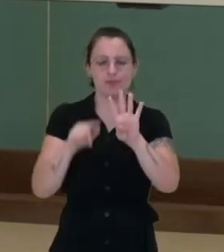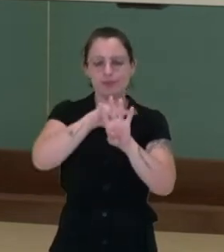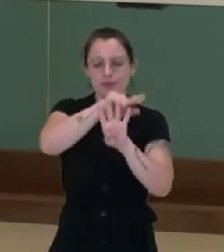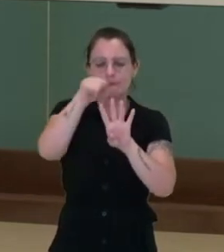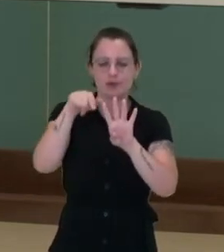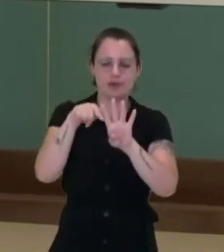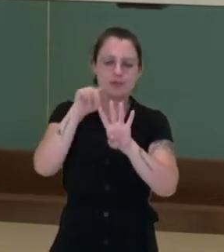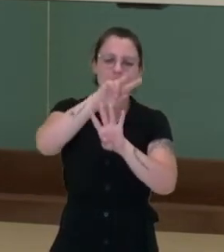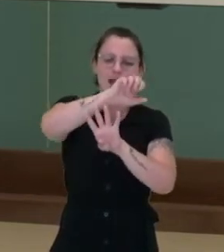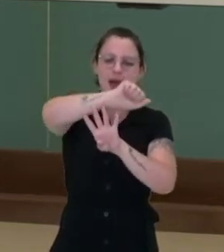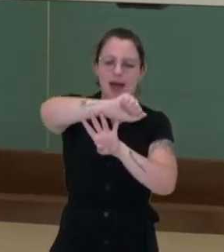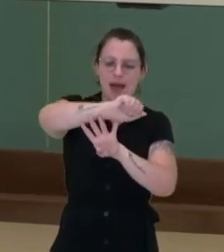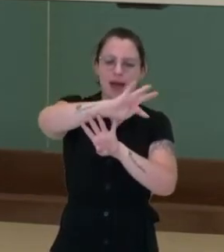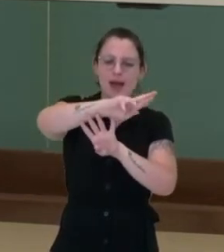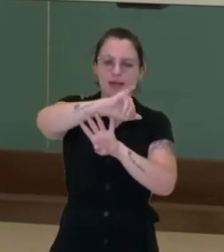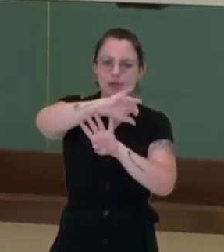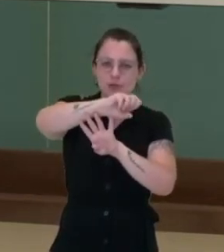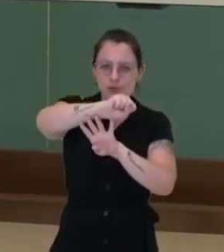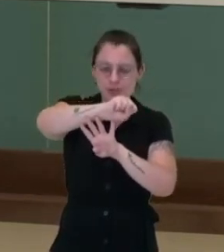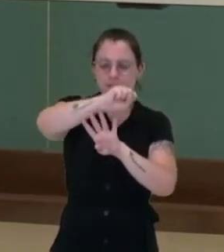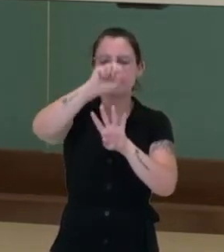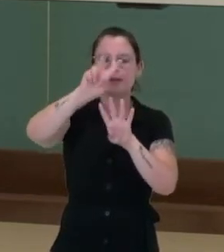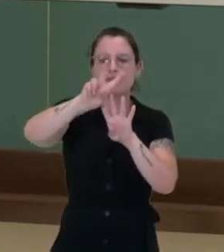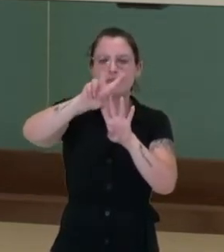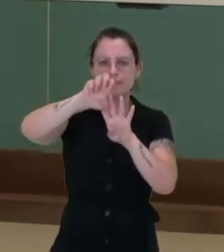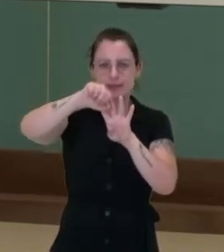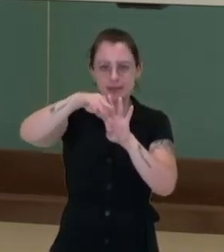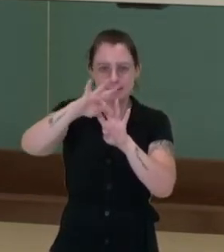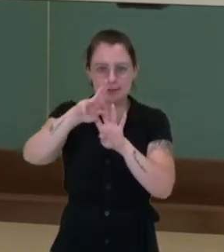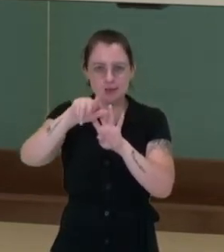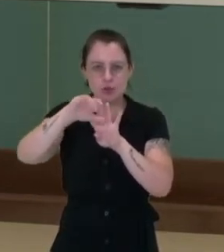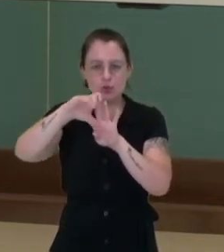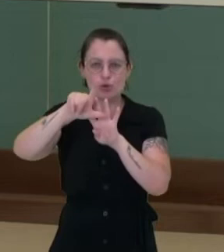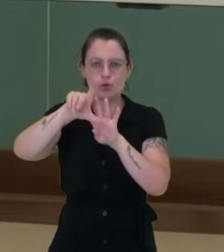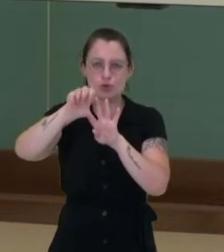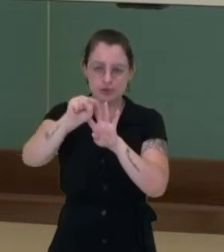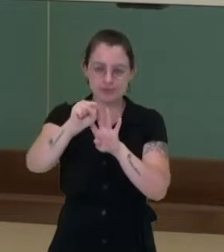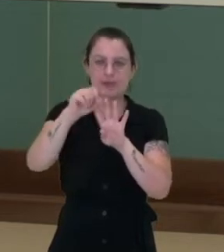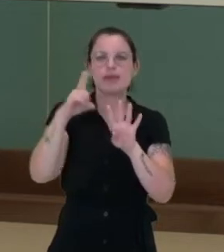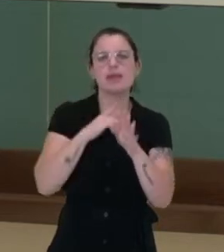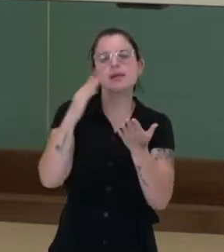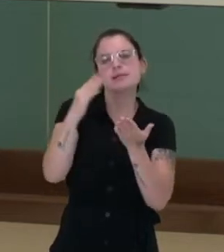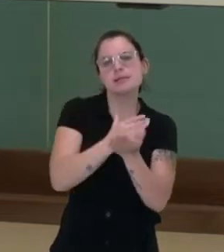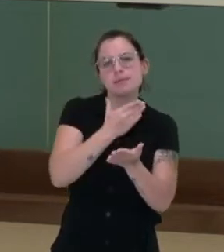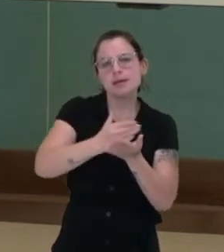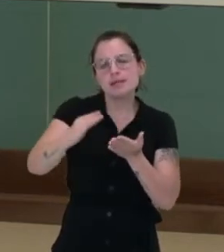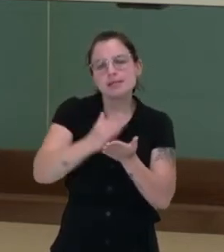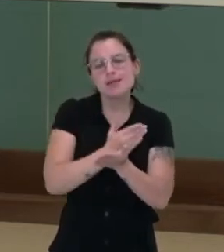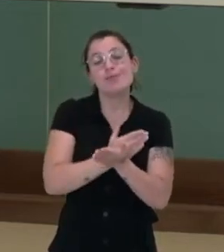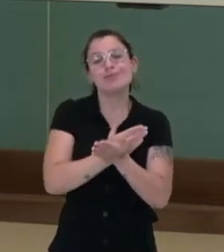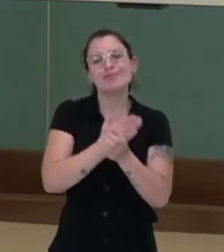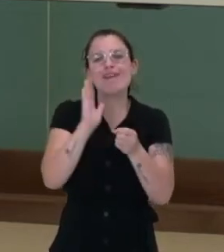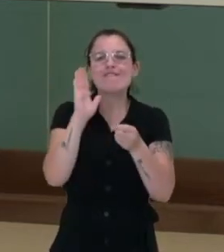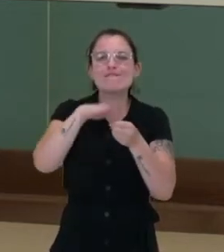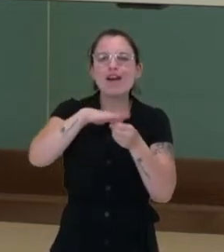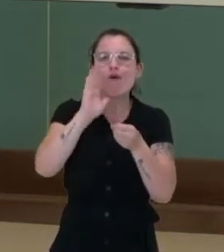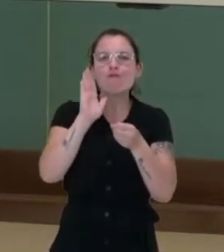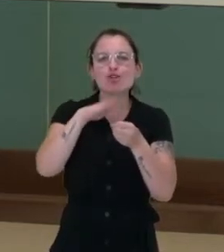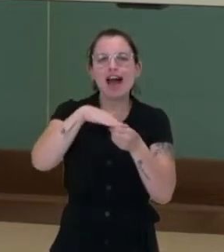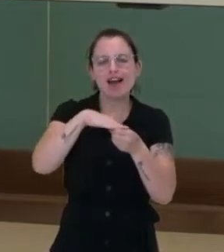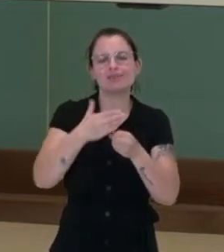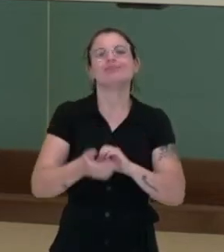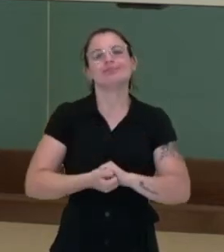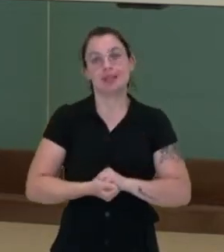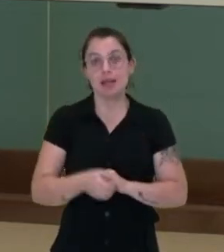e ventrículos, e ocorre uma separação dessas cavidades por válvulas. Quando essas válvulas têm